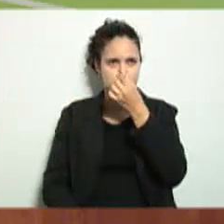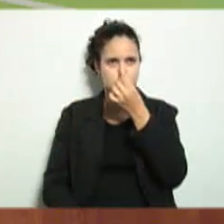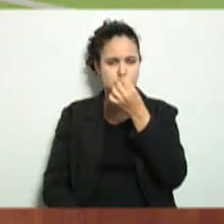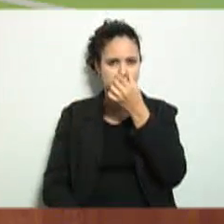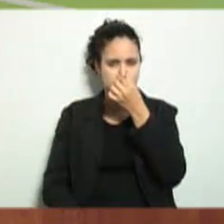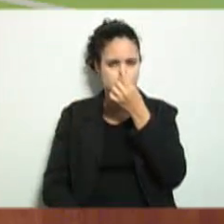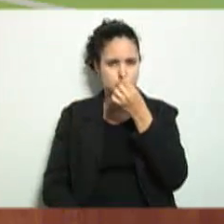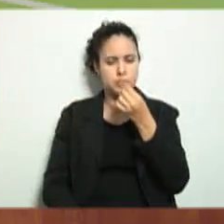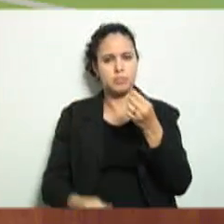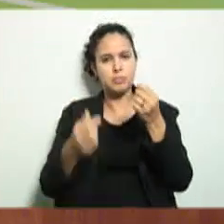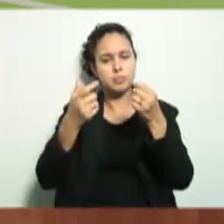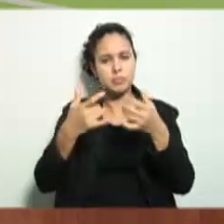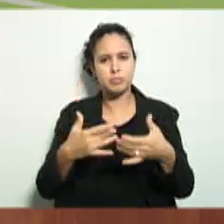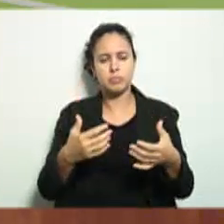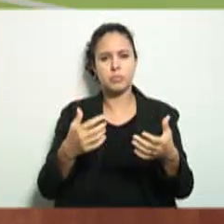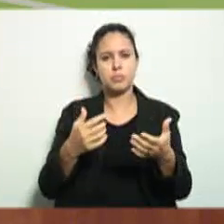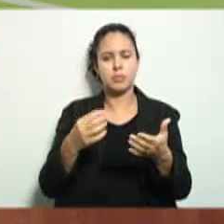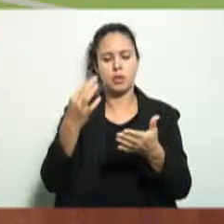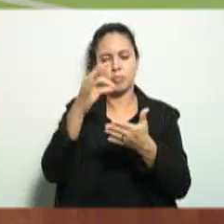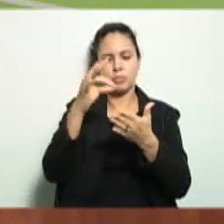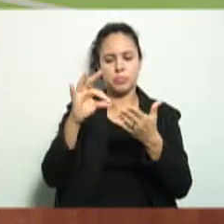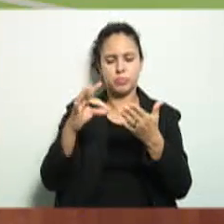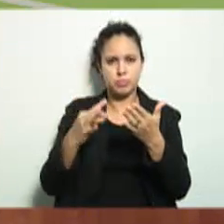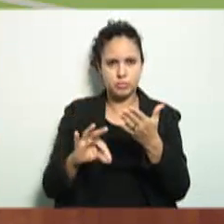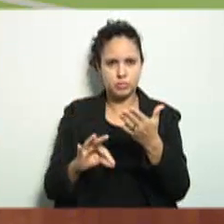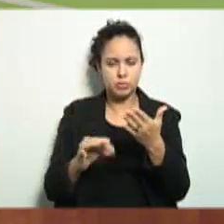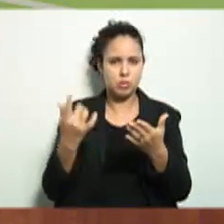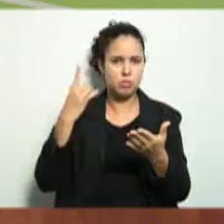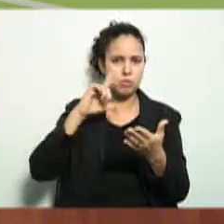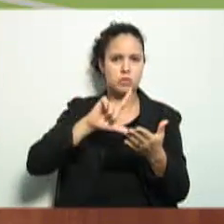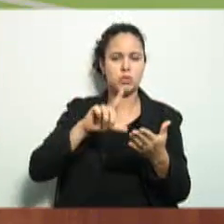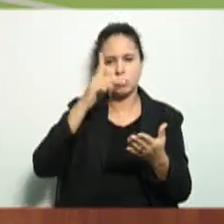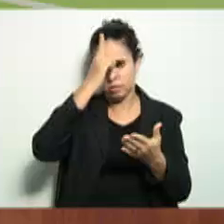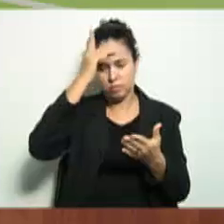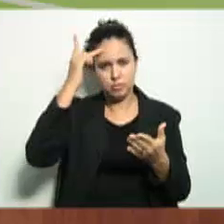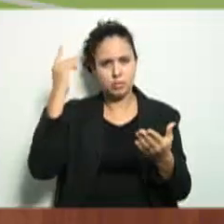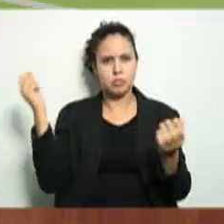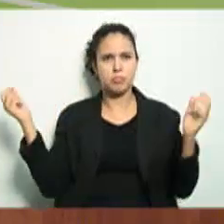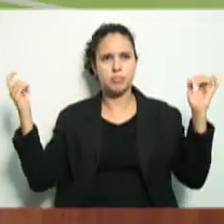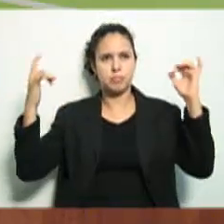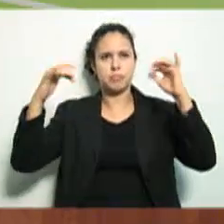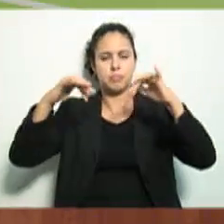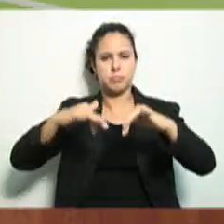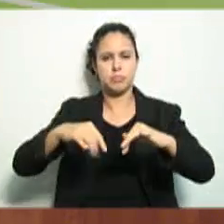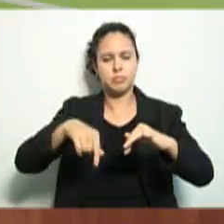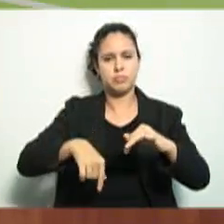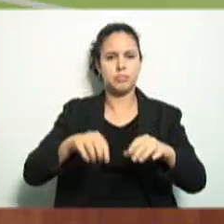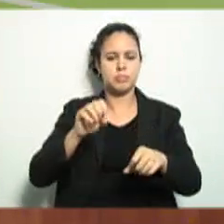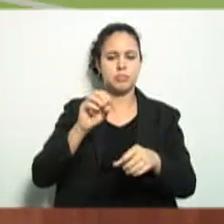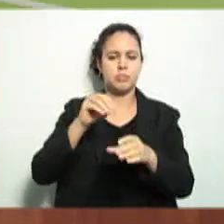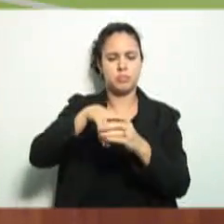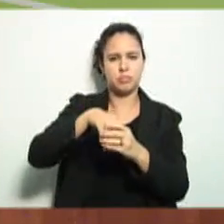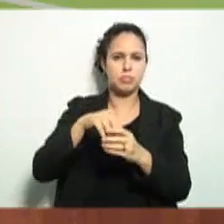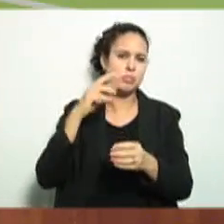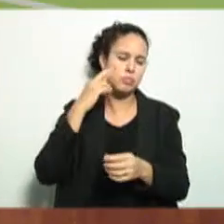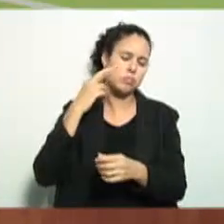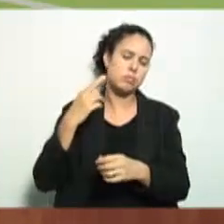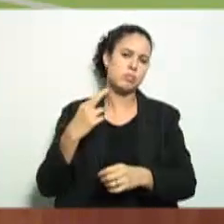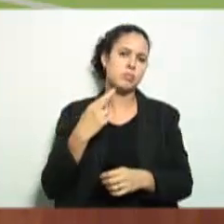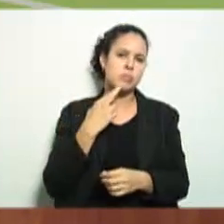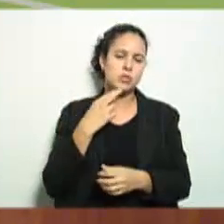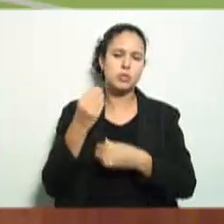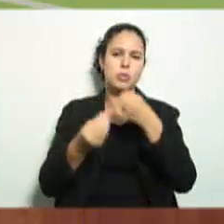alguns fatores que beneficiaram a vinda dessas pessoas aqui para o nosso estado, a vinda dessas pessoas